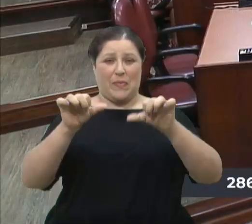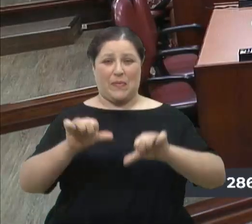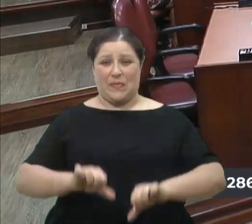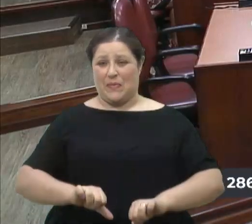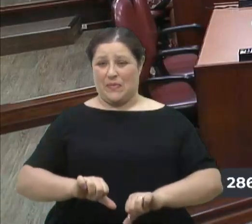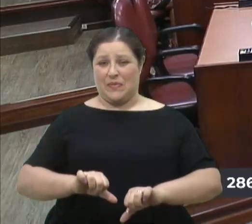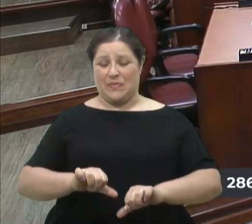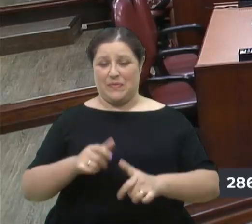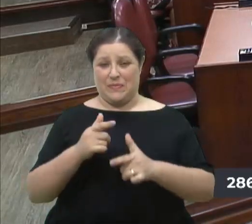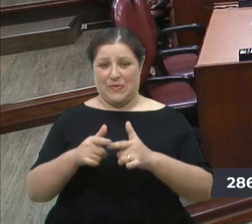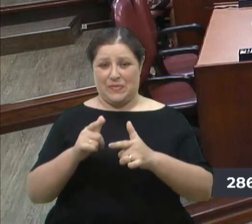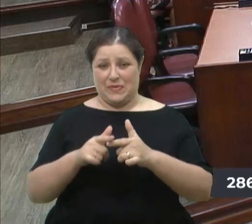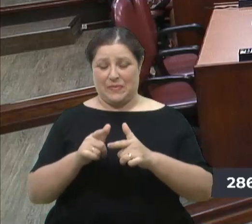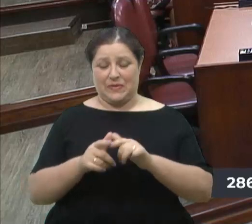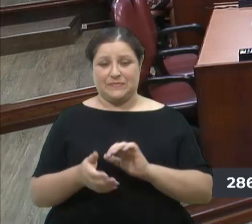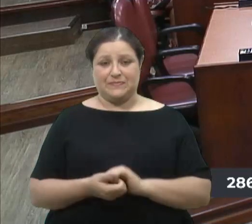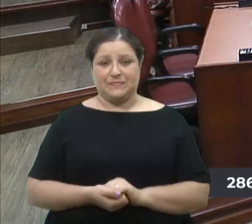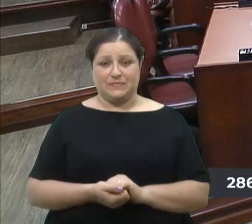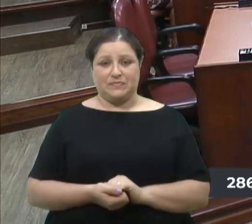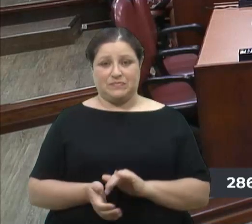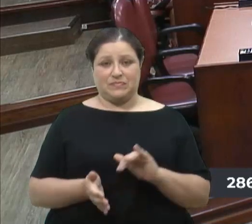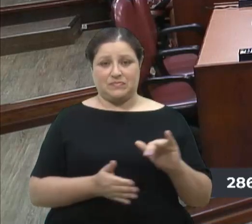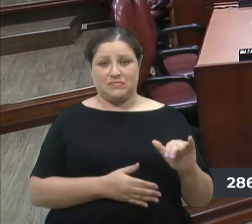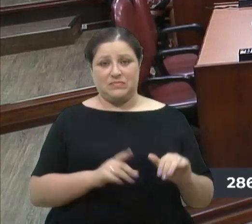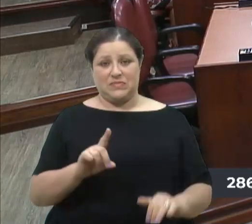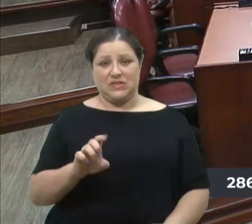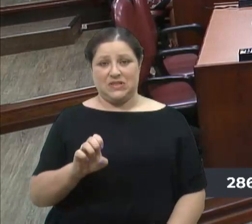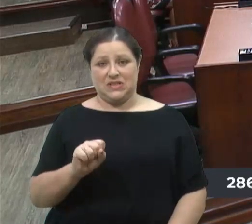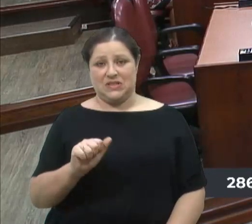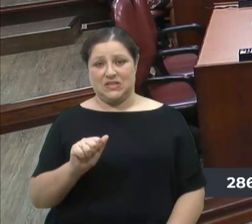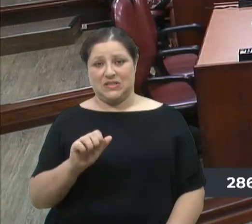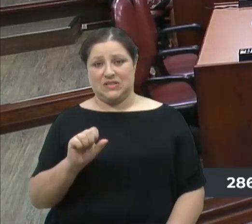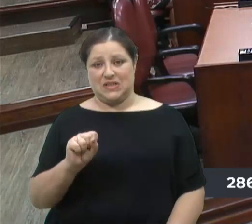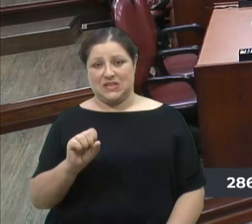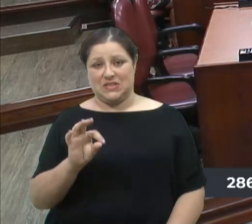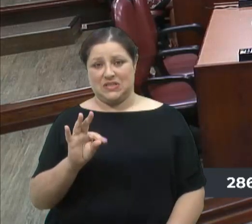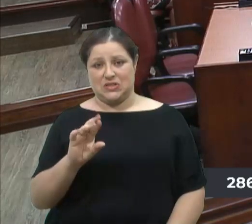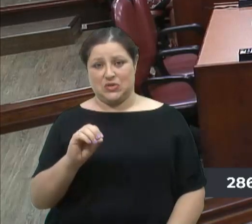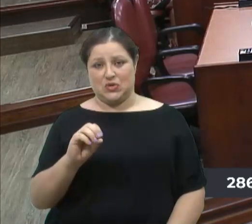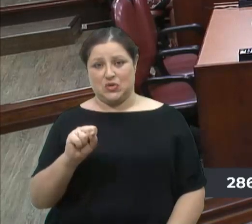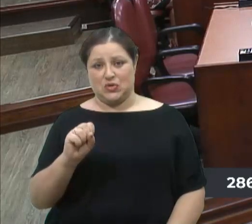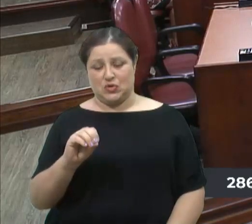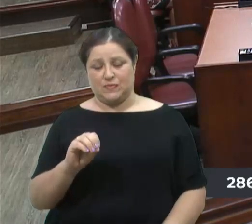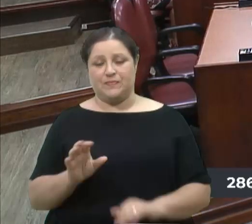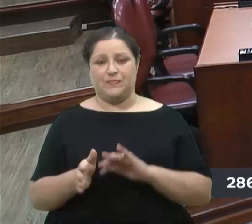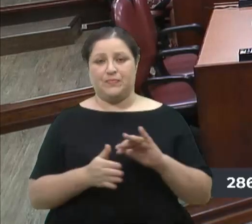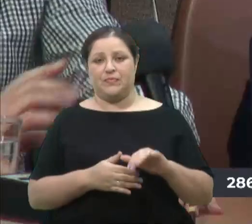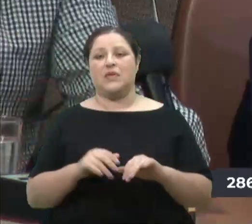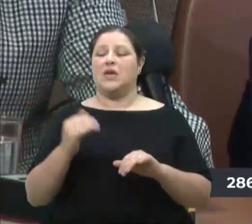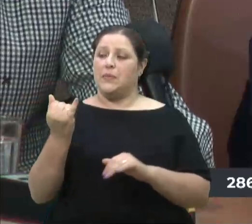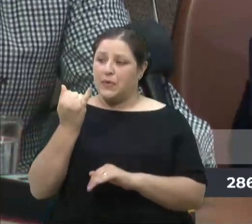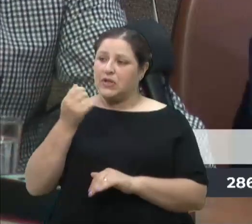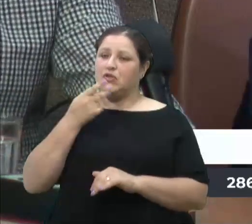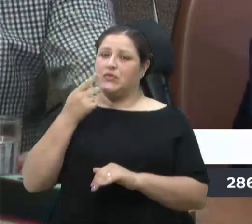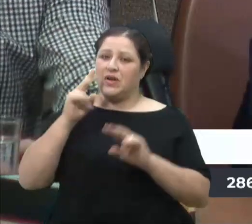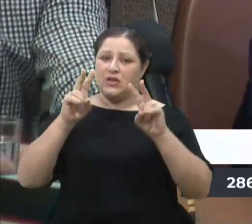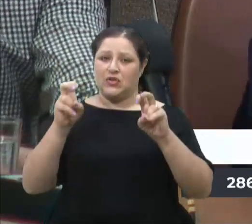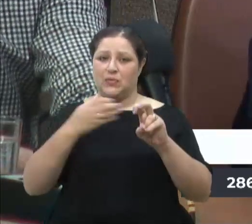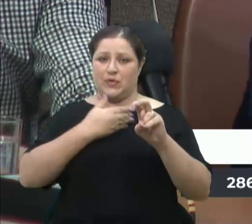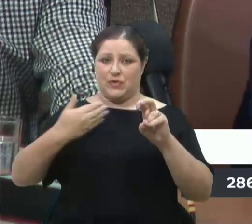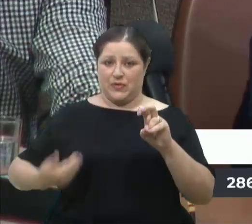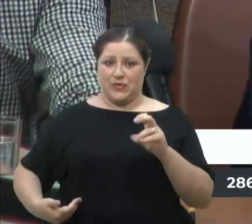é muito importante trazer a pauta as esses assuntos do governo federal porque de uma maneira outra acaba